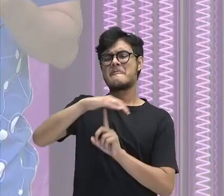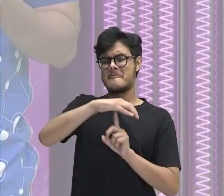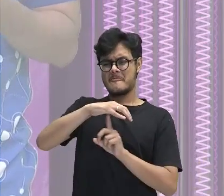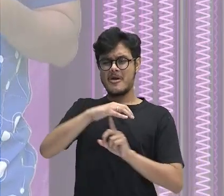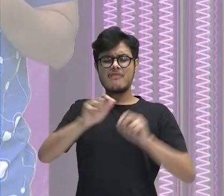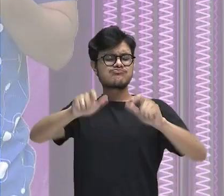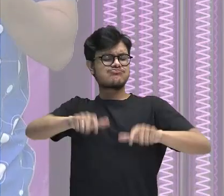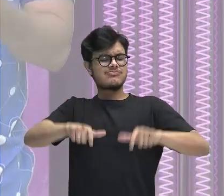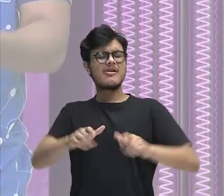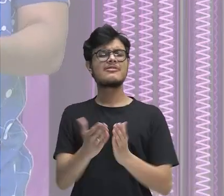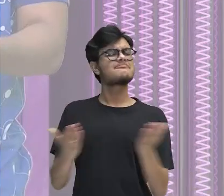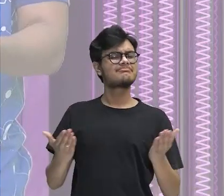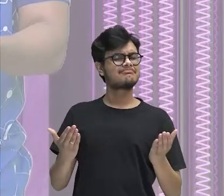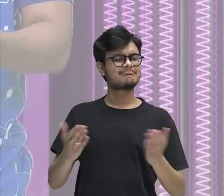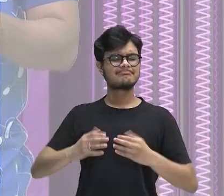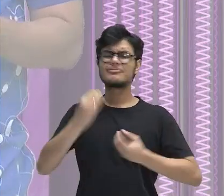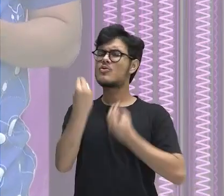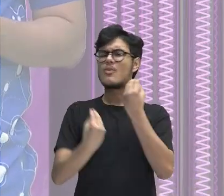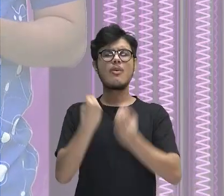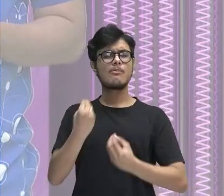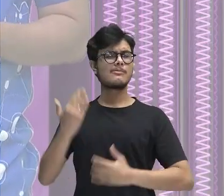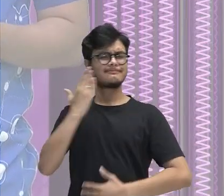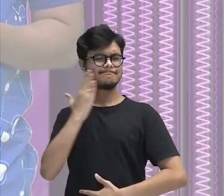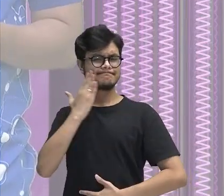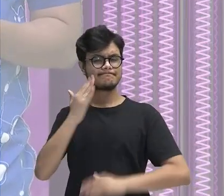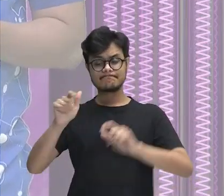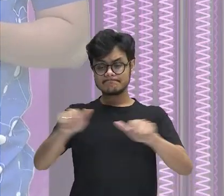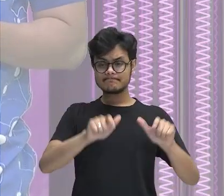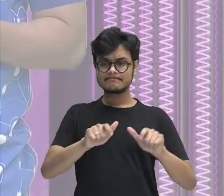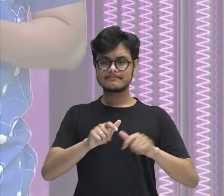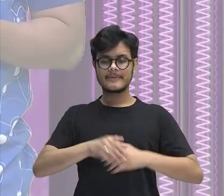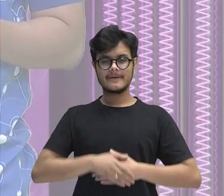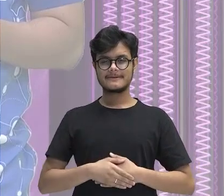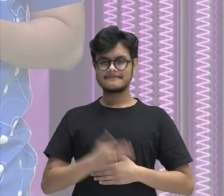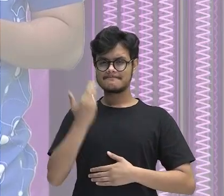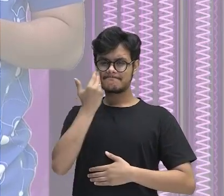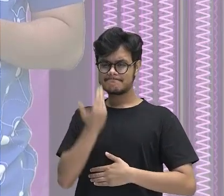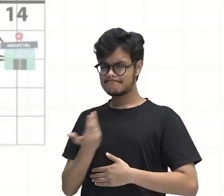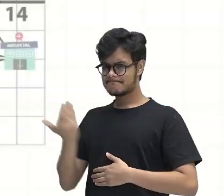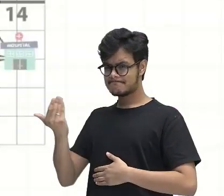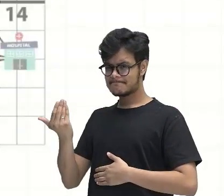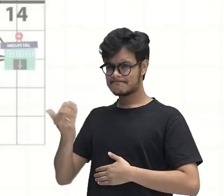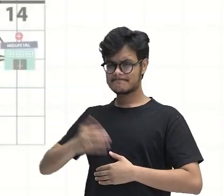que eu posso determinar isso? Então, acompanhe comigo na tela.